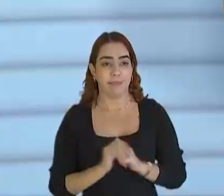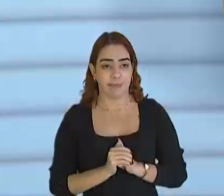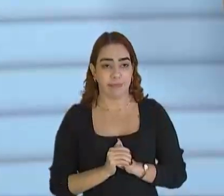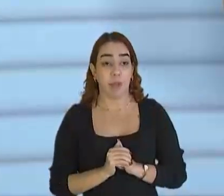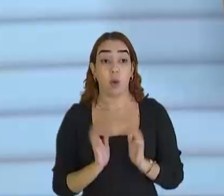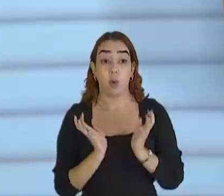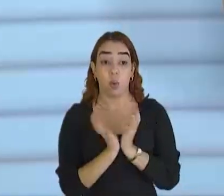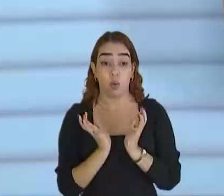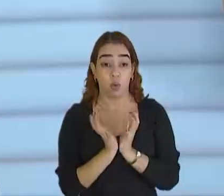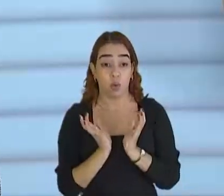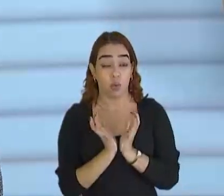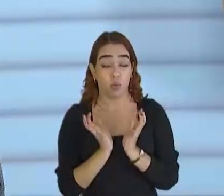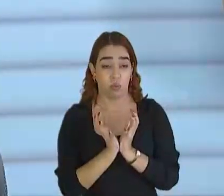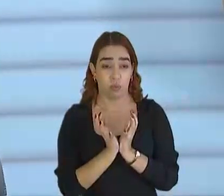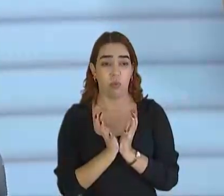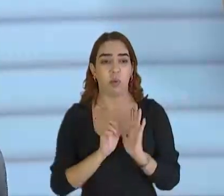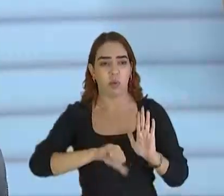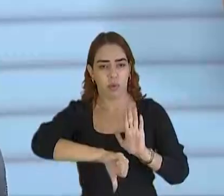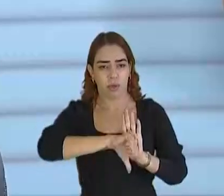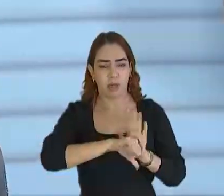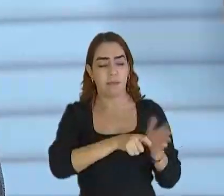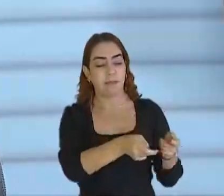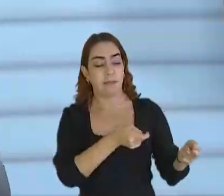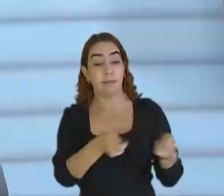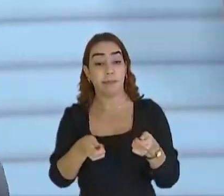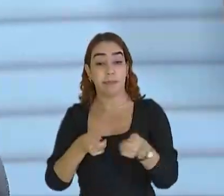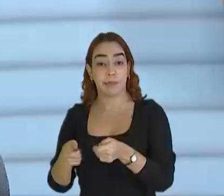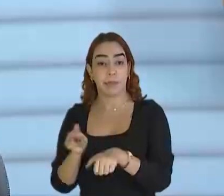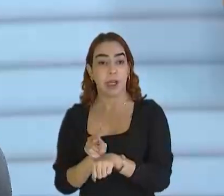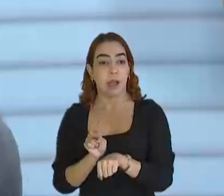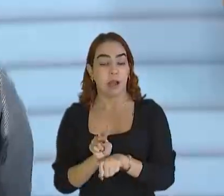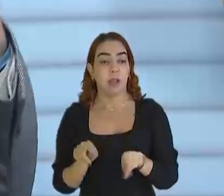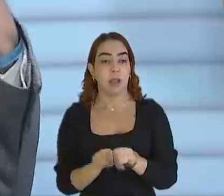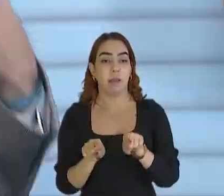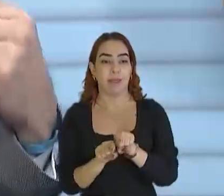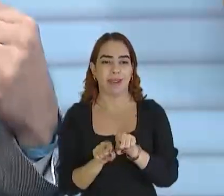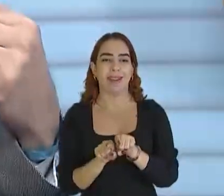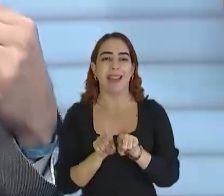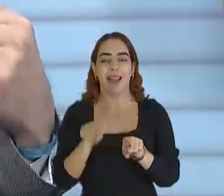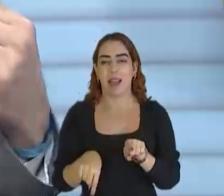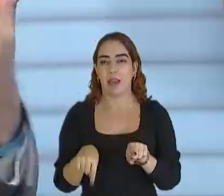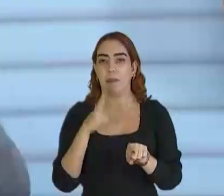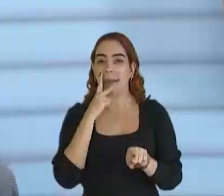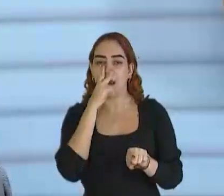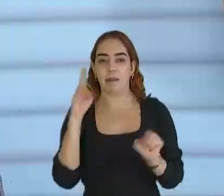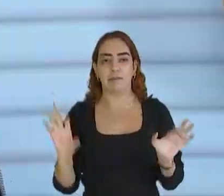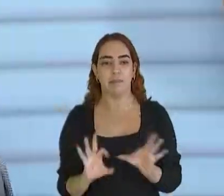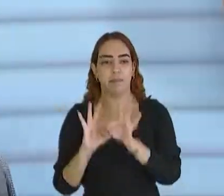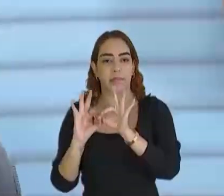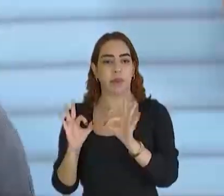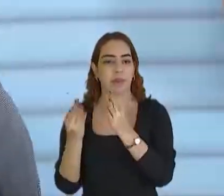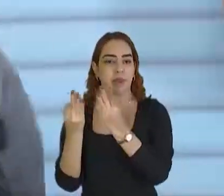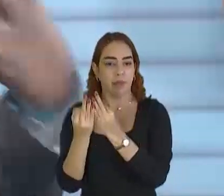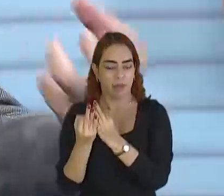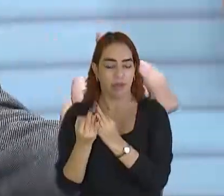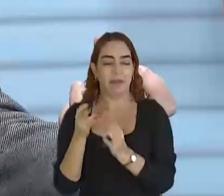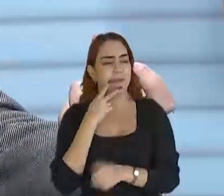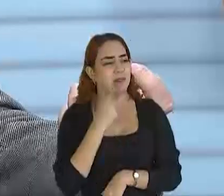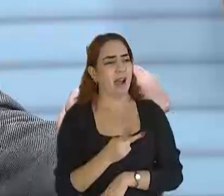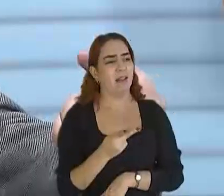elas reproduzem e emulam, né, laços como se familiares fossem. Se chamam... Né,